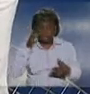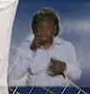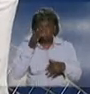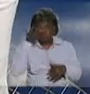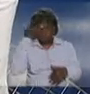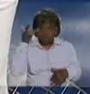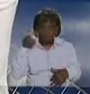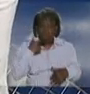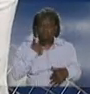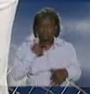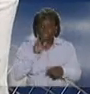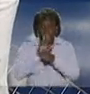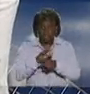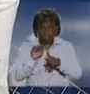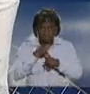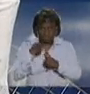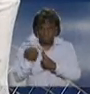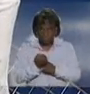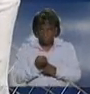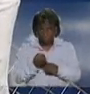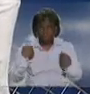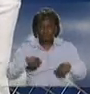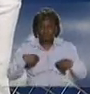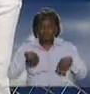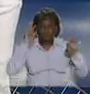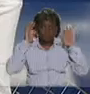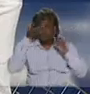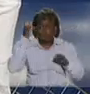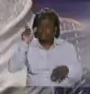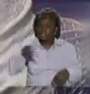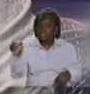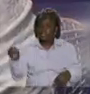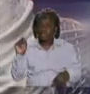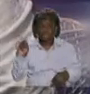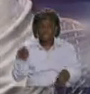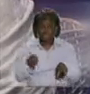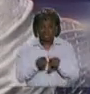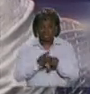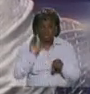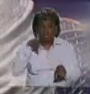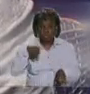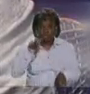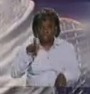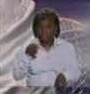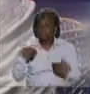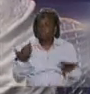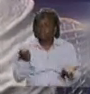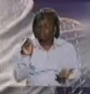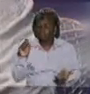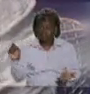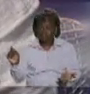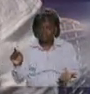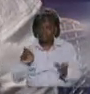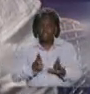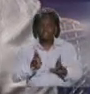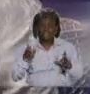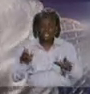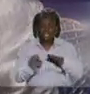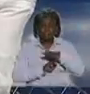no empreendedor social, a gente tem que imaginar quem são essas pessoas e quem são essas organizações, né? E o que